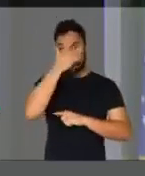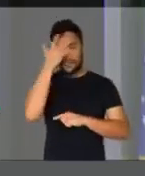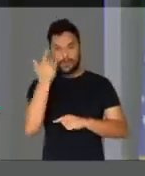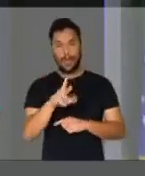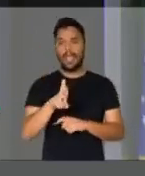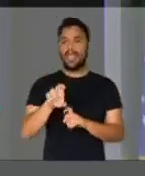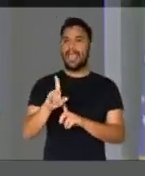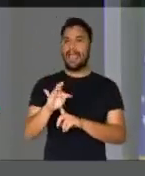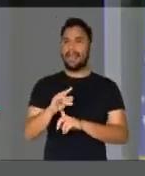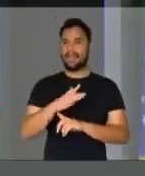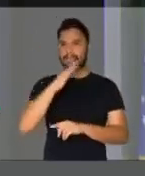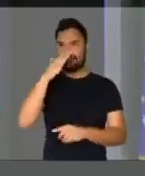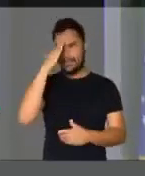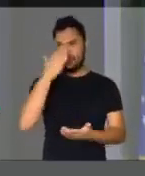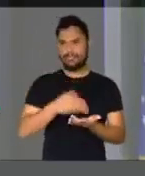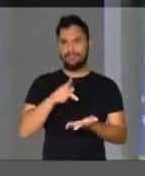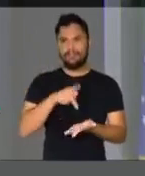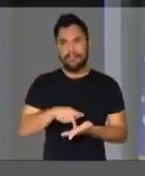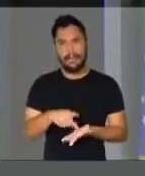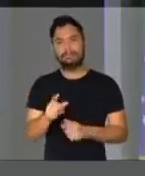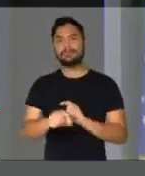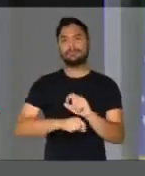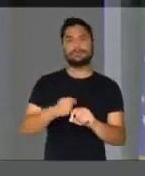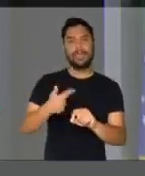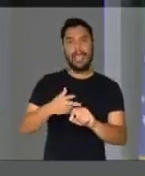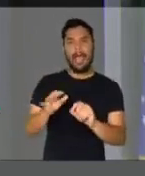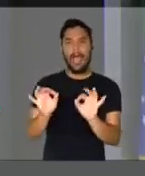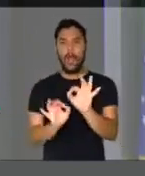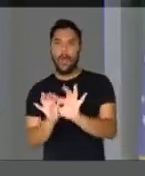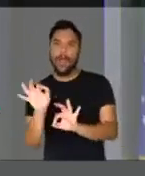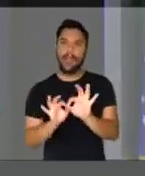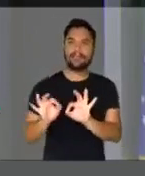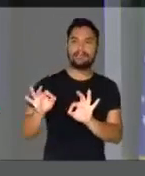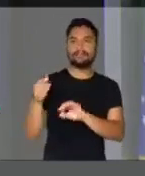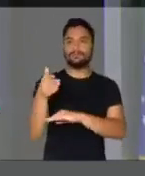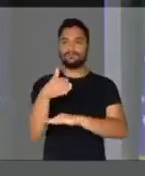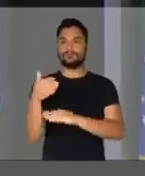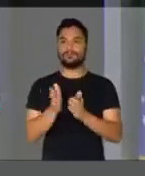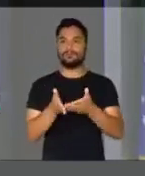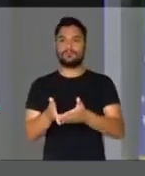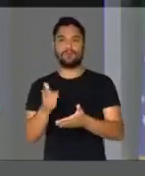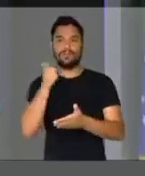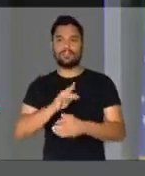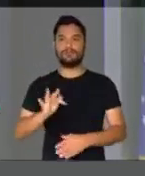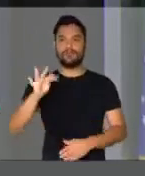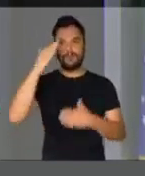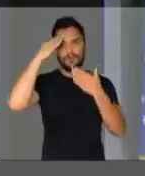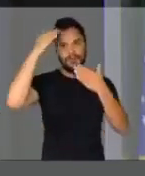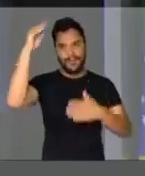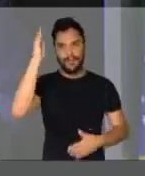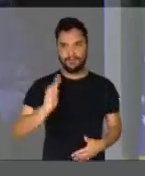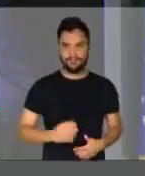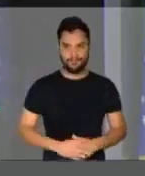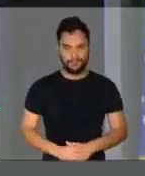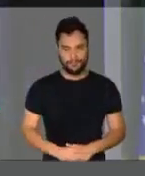velas. Vamos juntos ajustar as velas para iniciarmos um processo de verdadeira mudança no Brasil. Obrigado, senhor presidente.